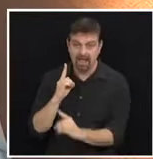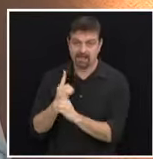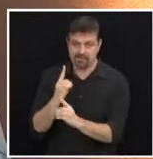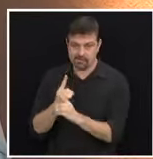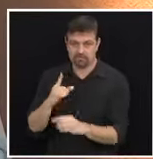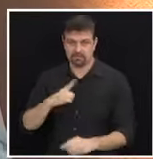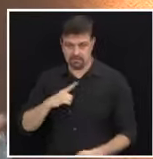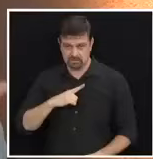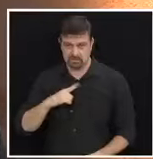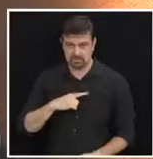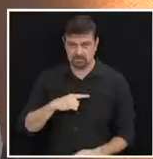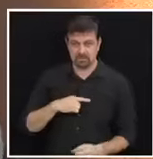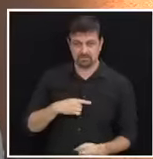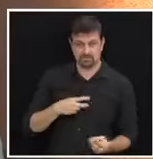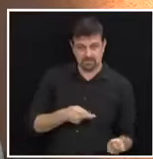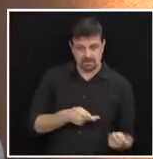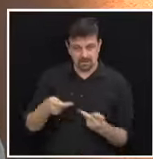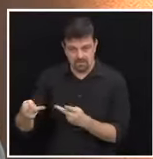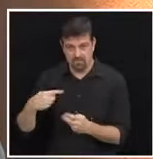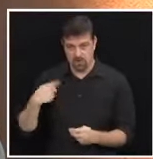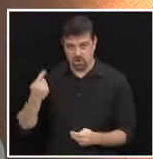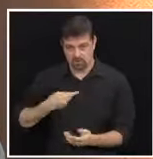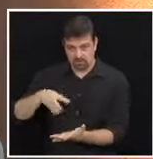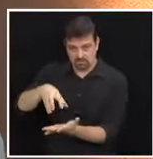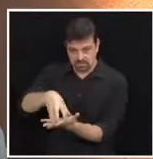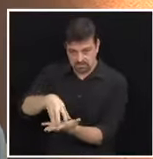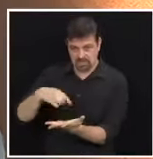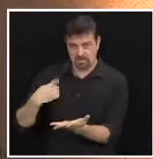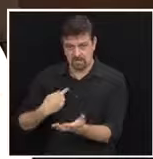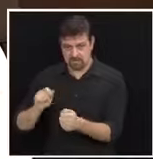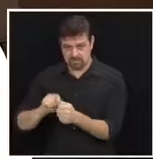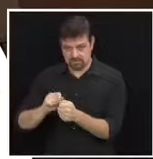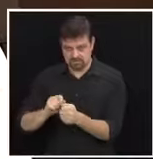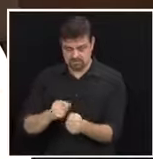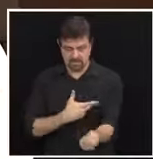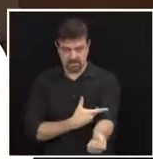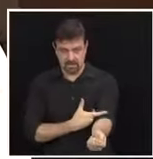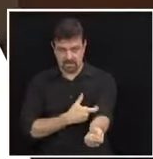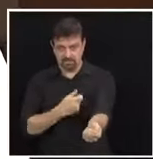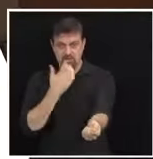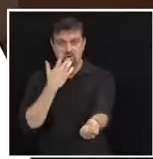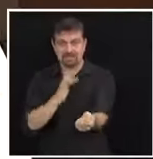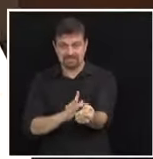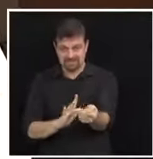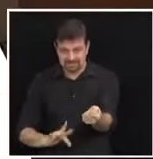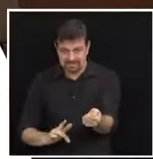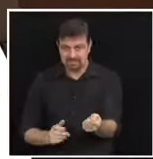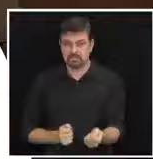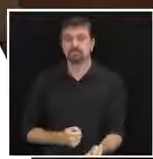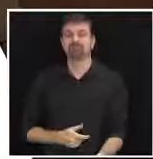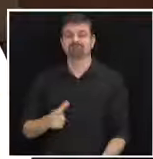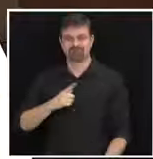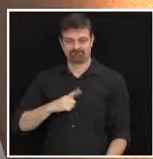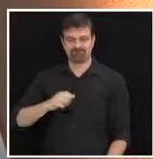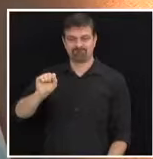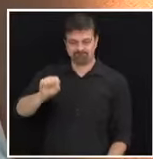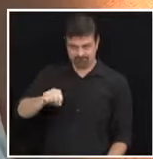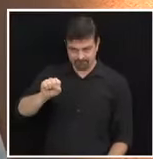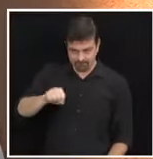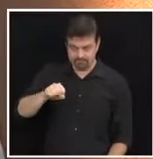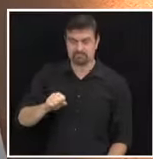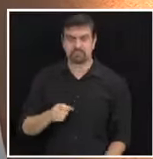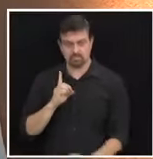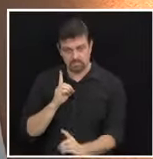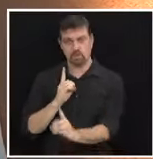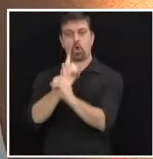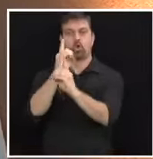nosso serviço e nós repetimos o exame, fazendo exame de sangue e confirmando aquele diagnóstico. Uma